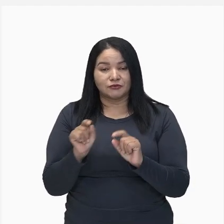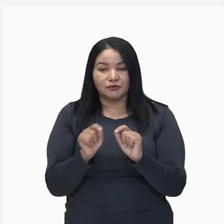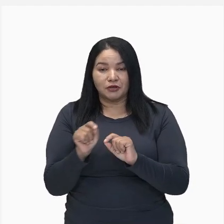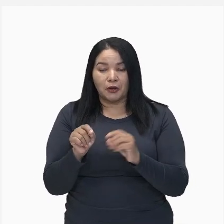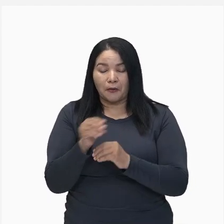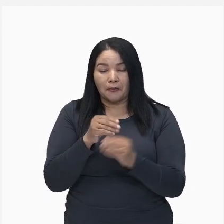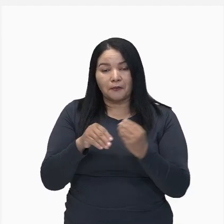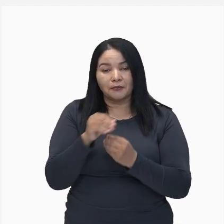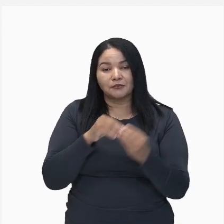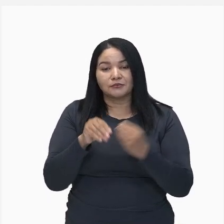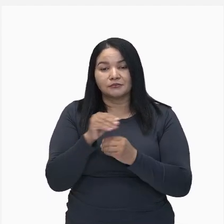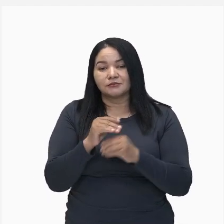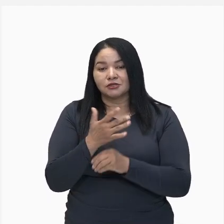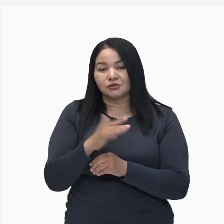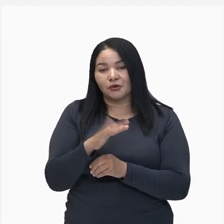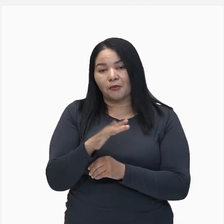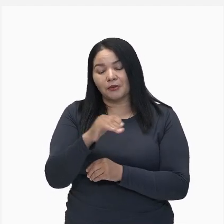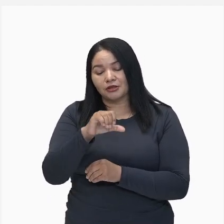aí de